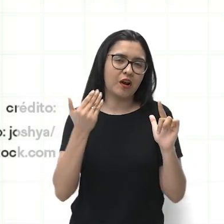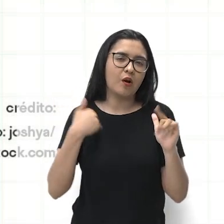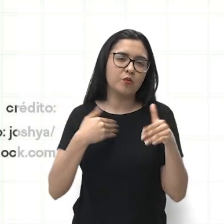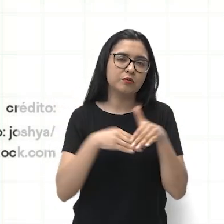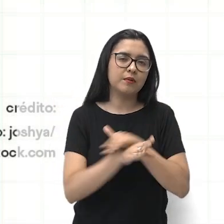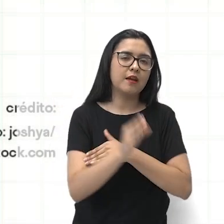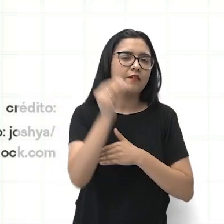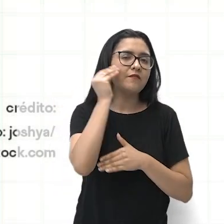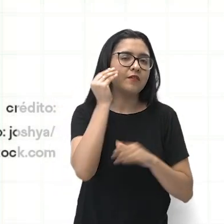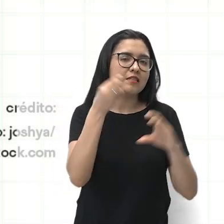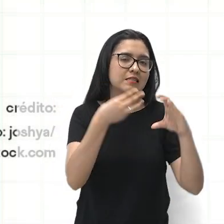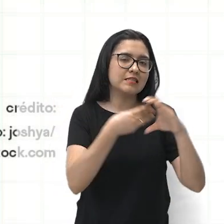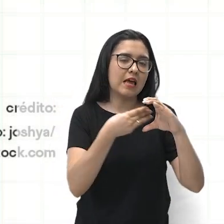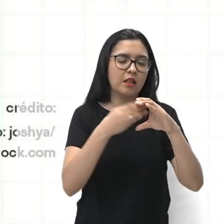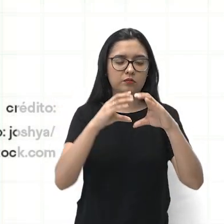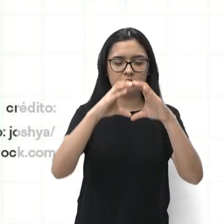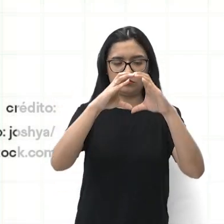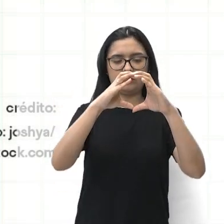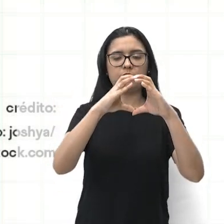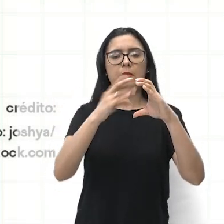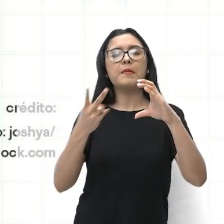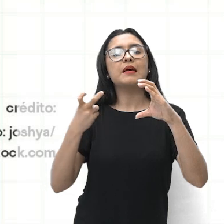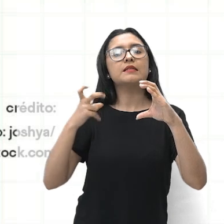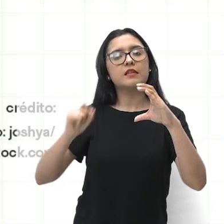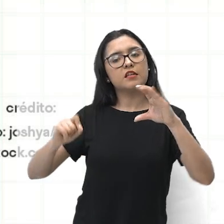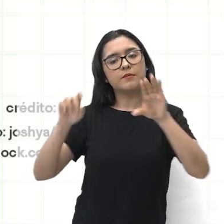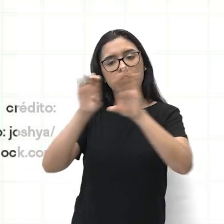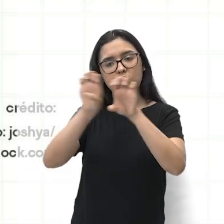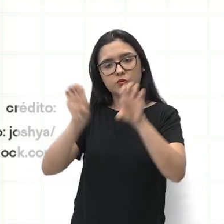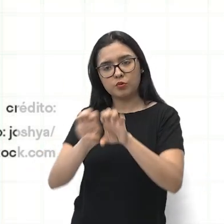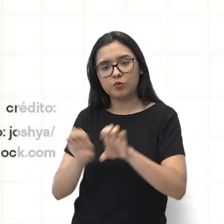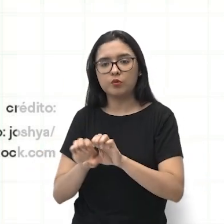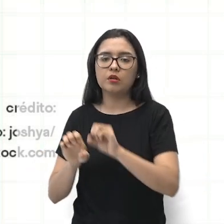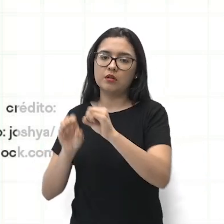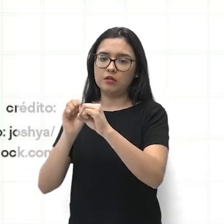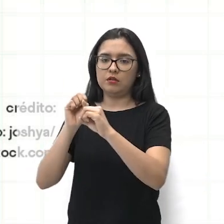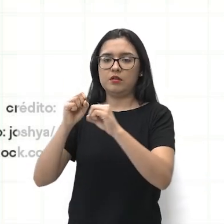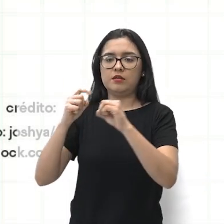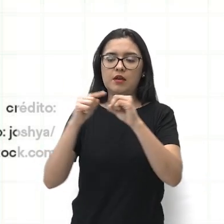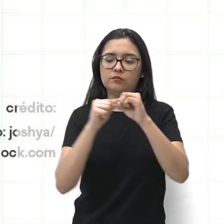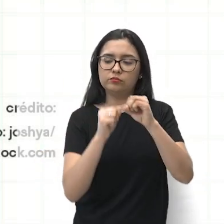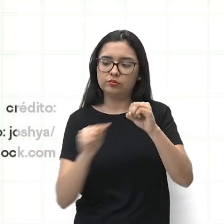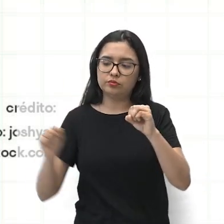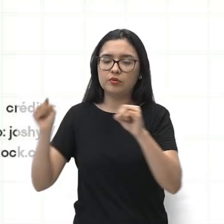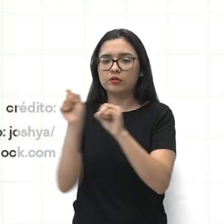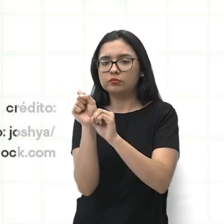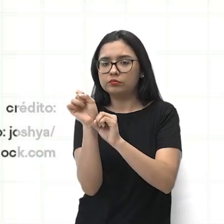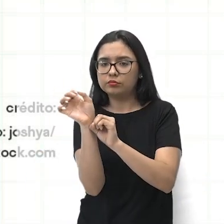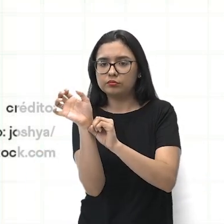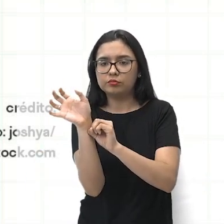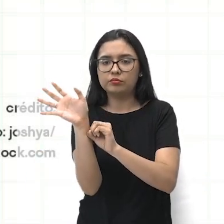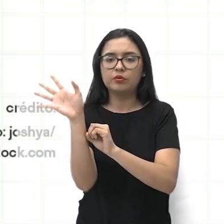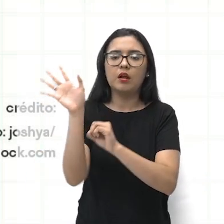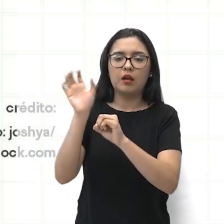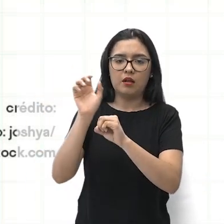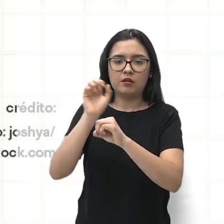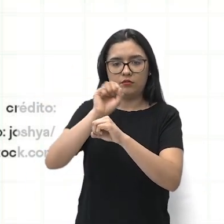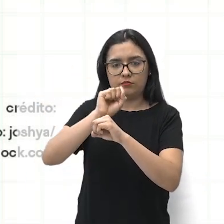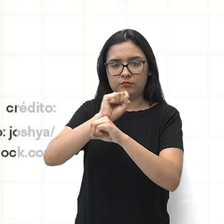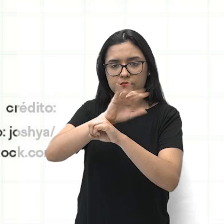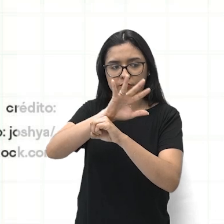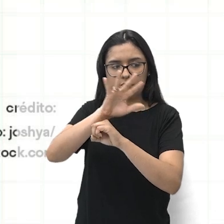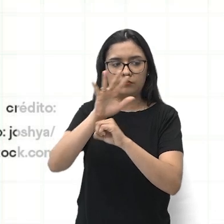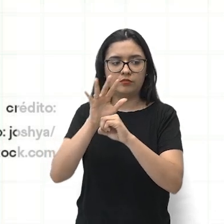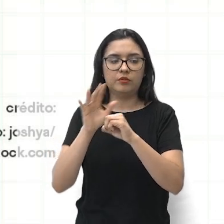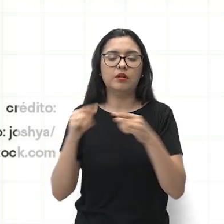ligeiramente arredondadas. Você pode ver aí o aspecto dele estrelado, tem uma cauda, né? Os neurônios, eles são as